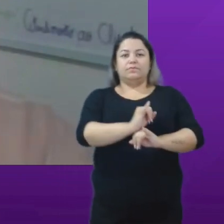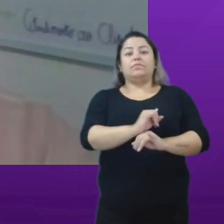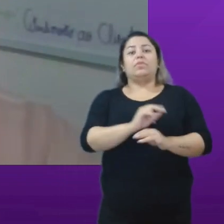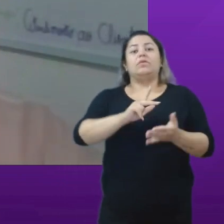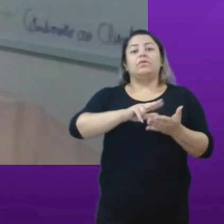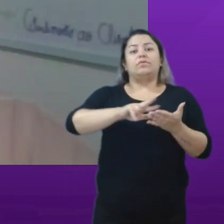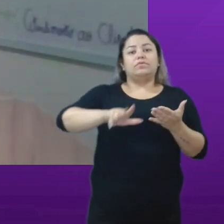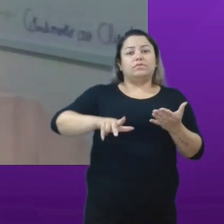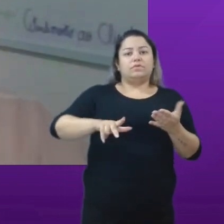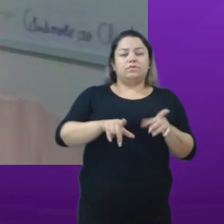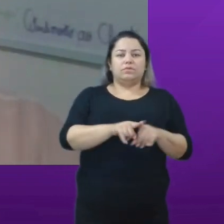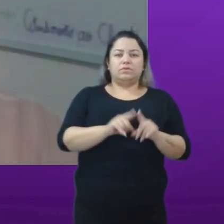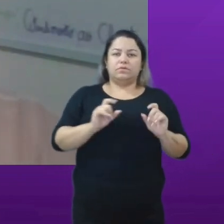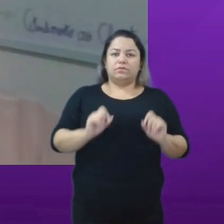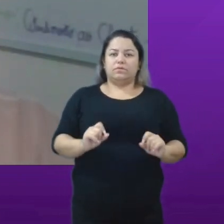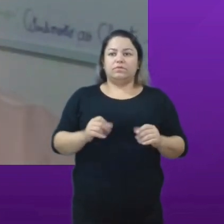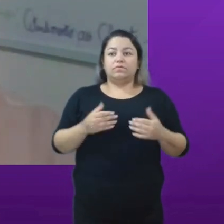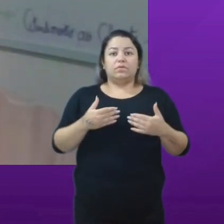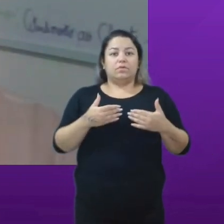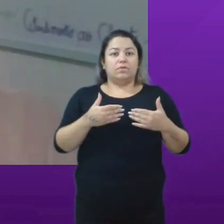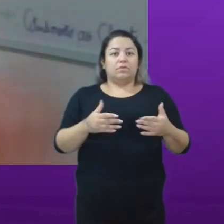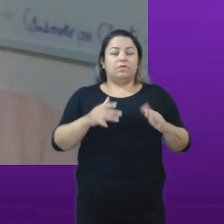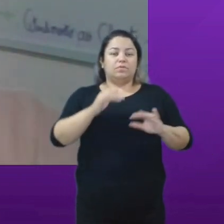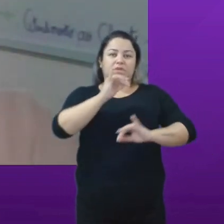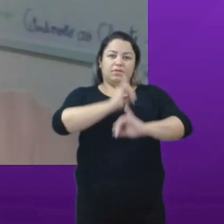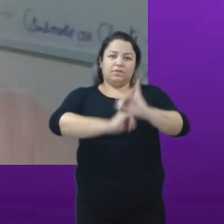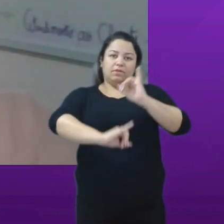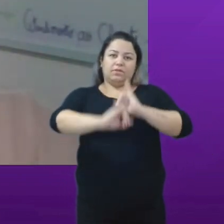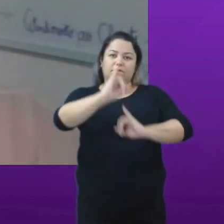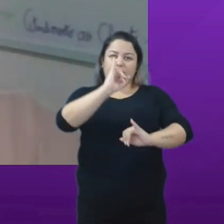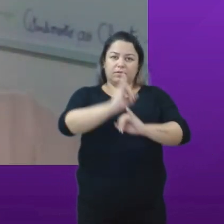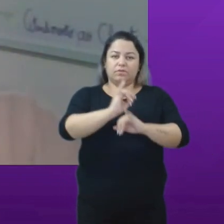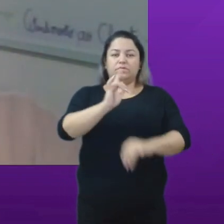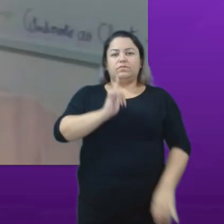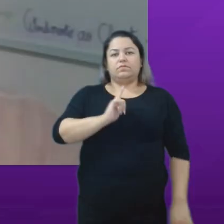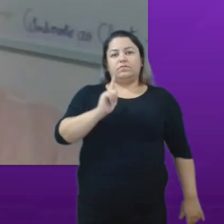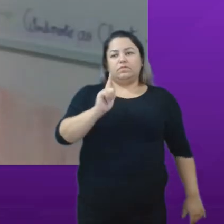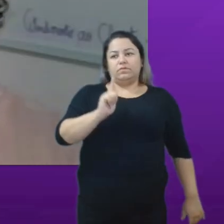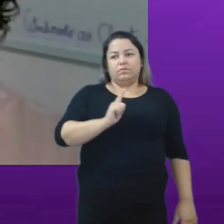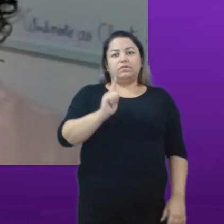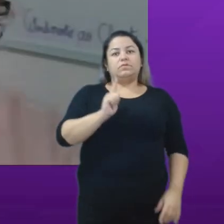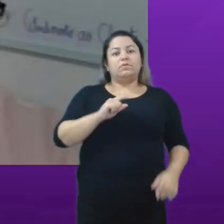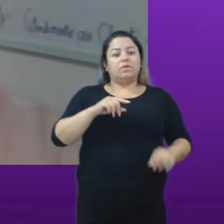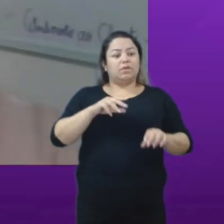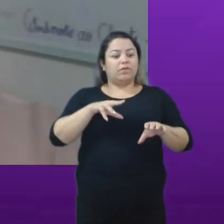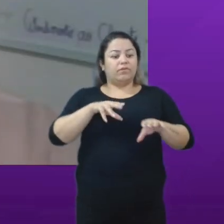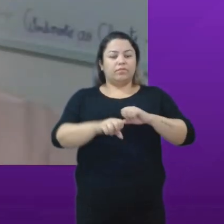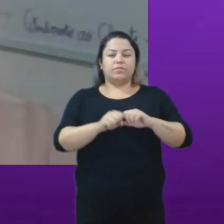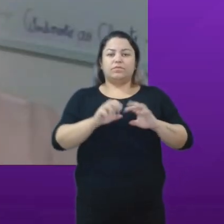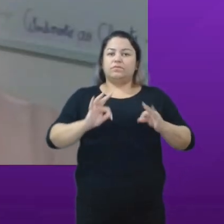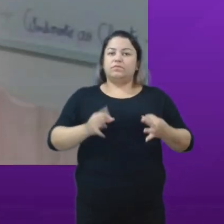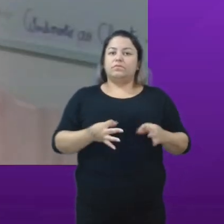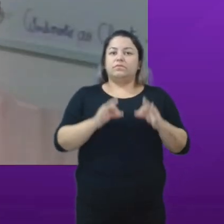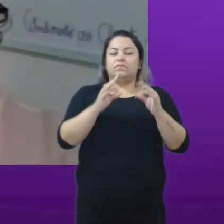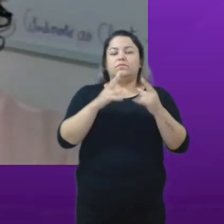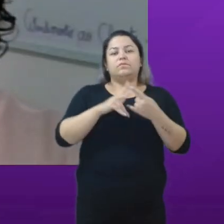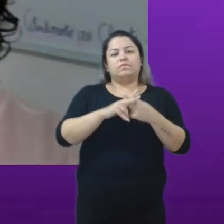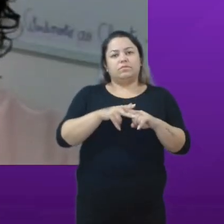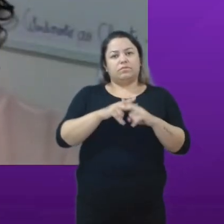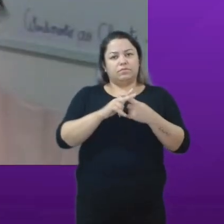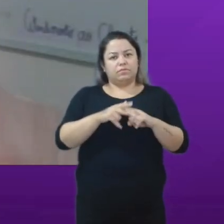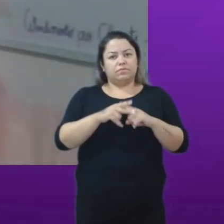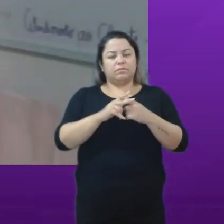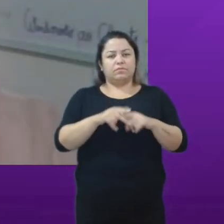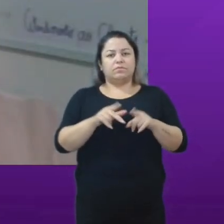formas, né? Você abre aí hoje na internet, tem formações em tecnologia, tem ferramentas construídas